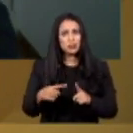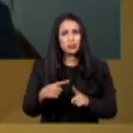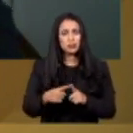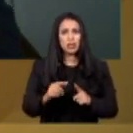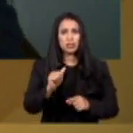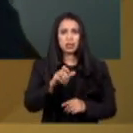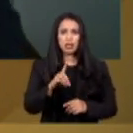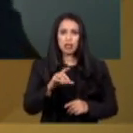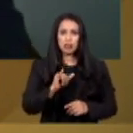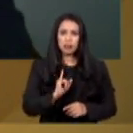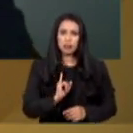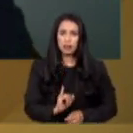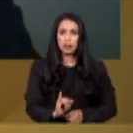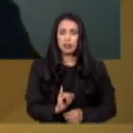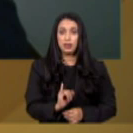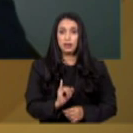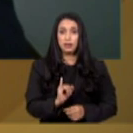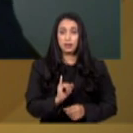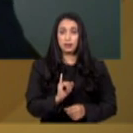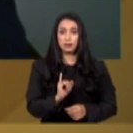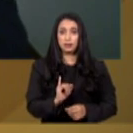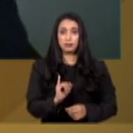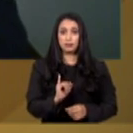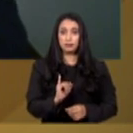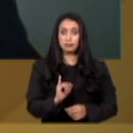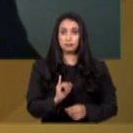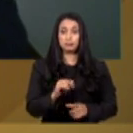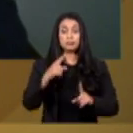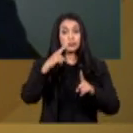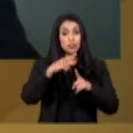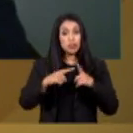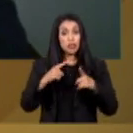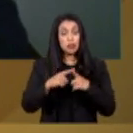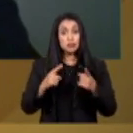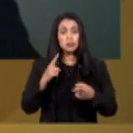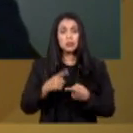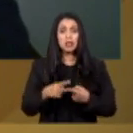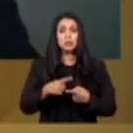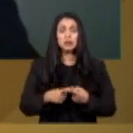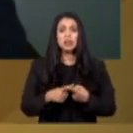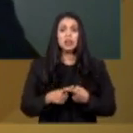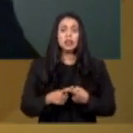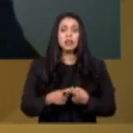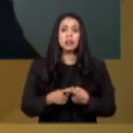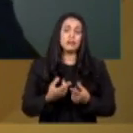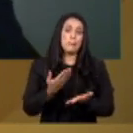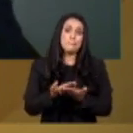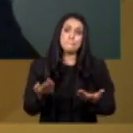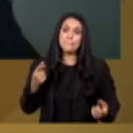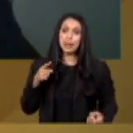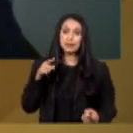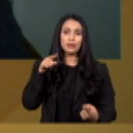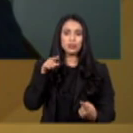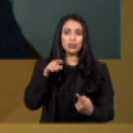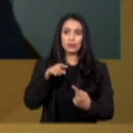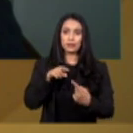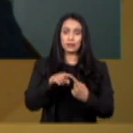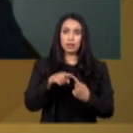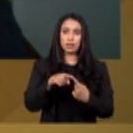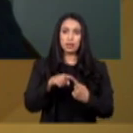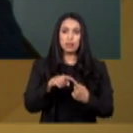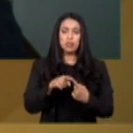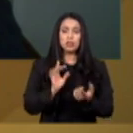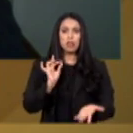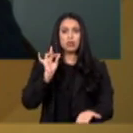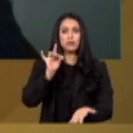presente ação direta de importar e impacto porque houve perda de objeto da revogação expressa